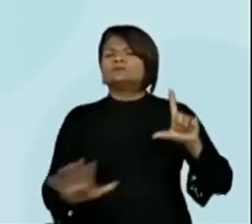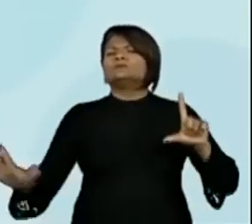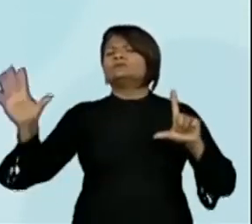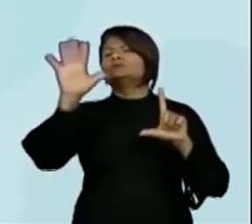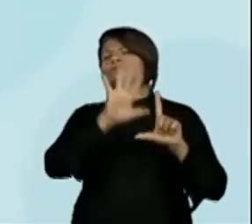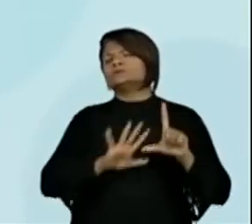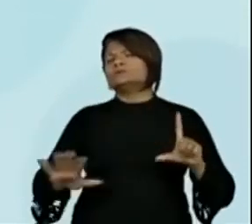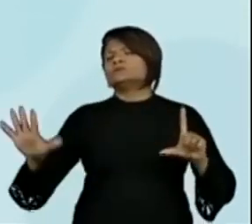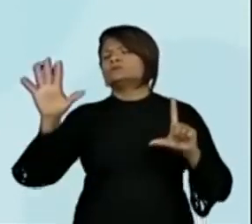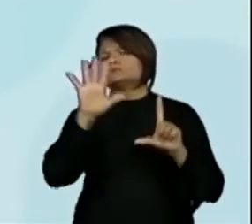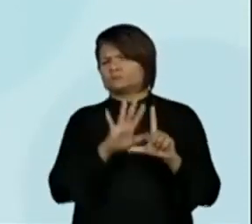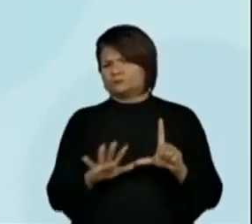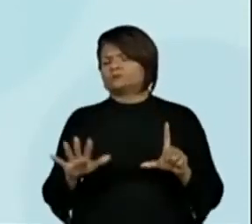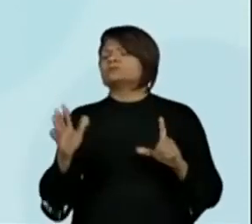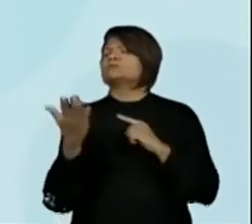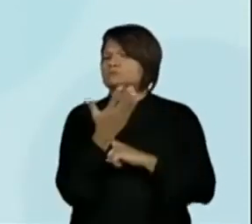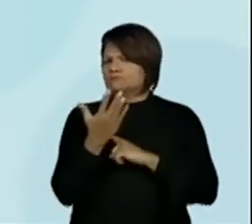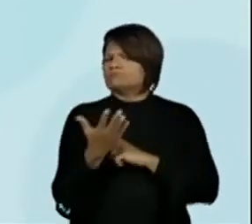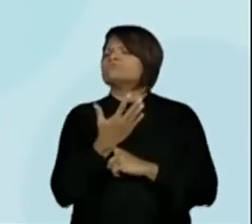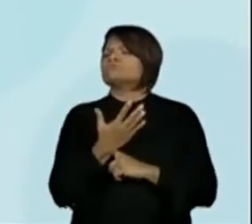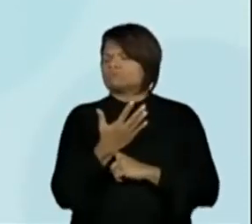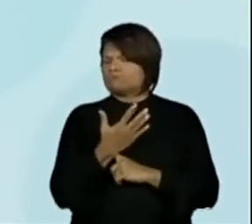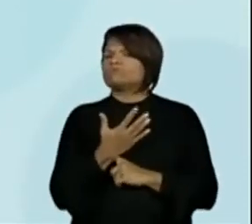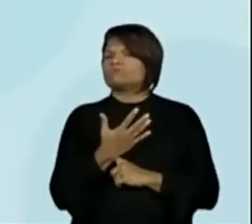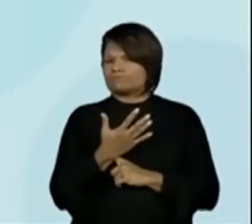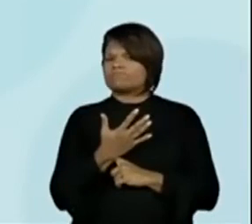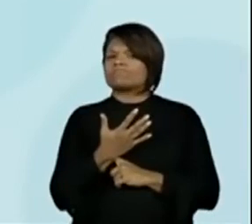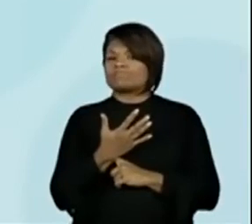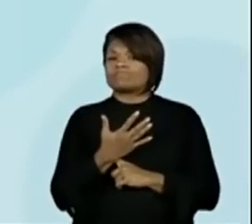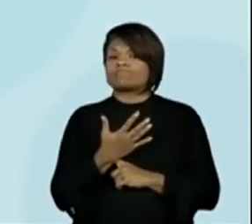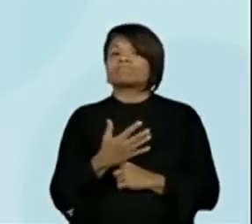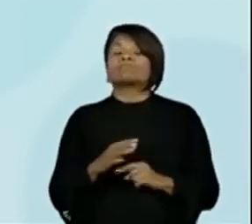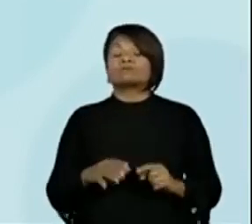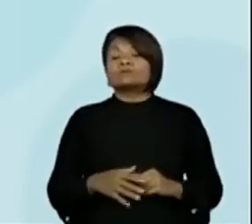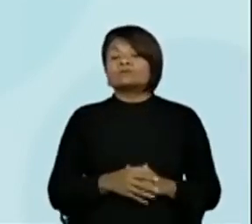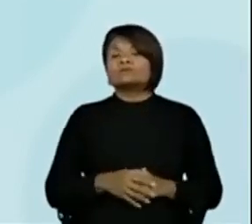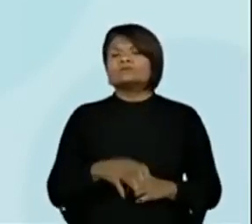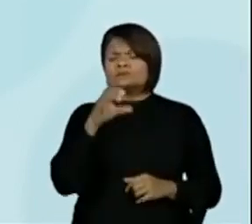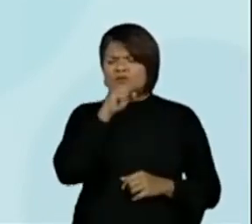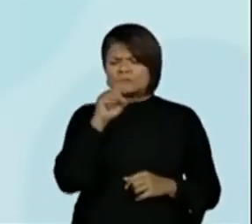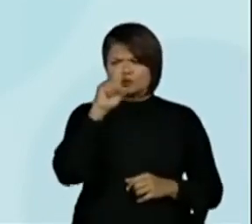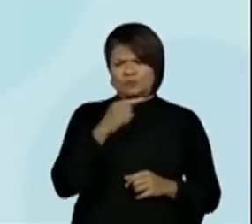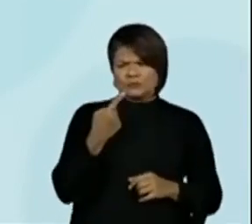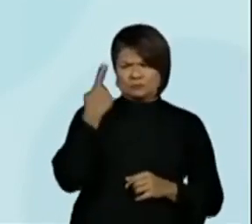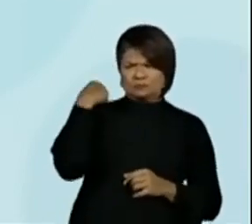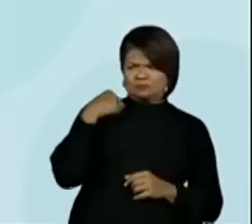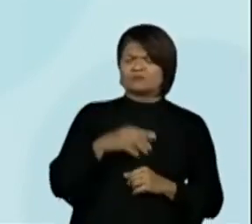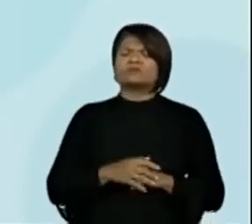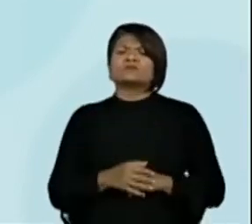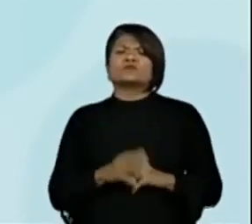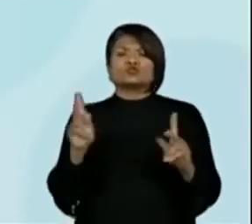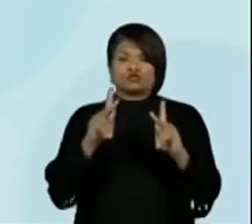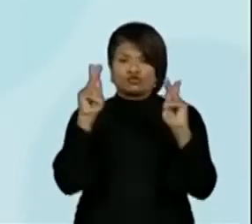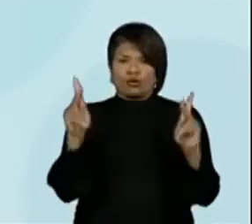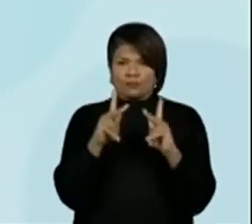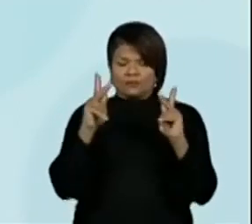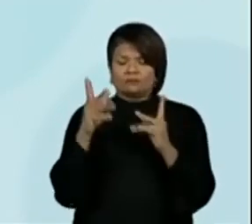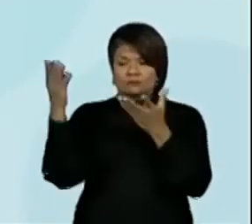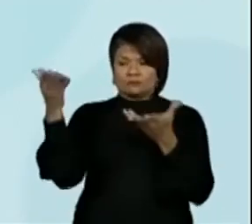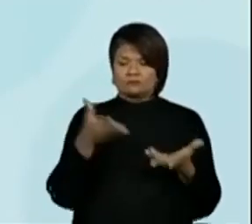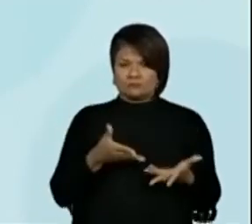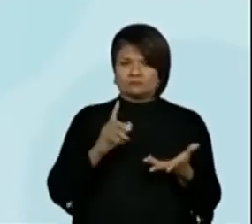ajuda muito a gente, tá? Neste final de semana, uma rede de shoppings em São Paulo anunciou que irá receber no próximo